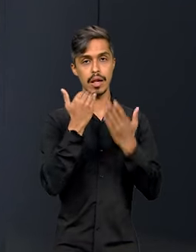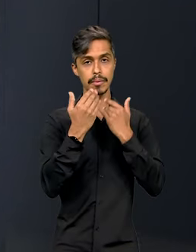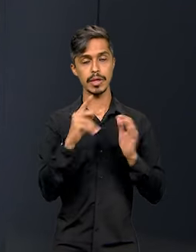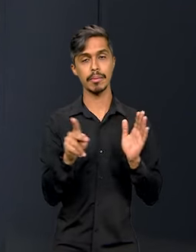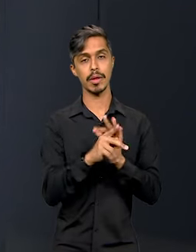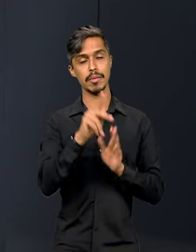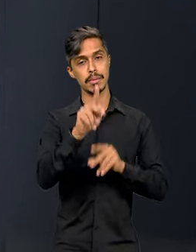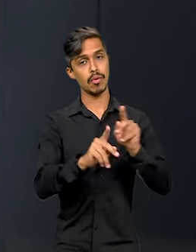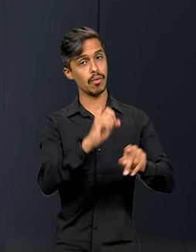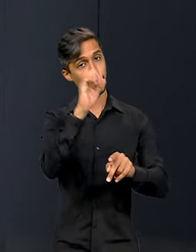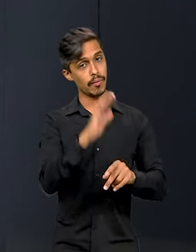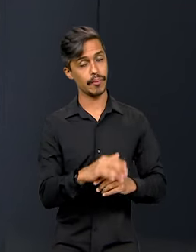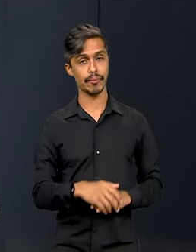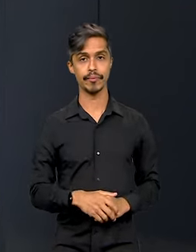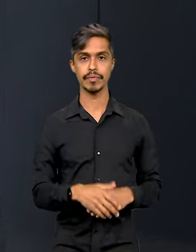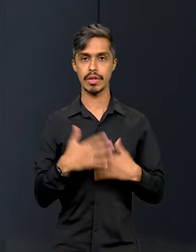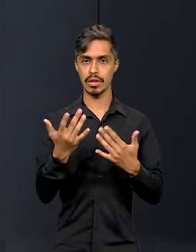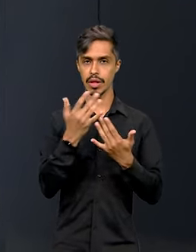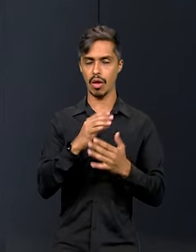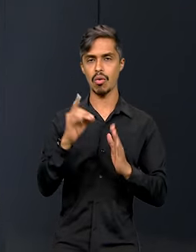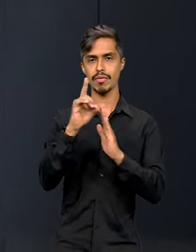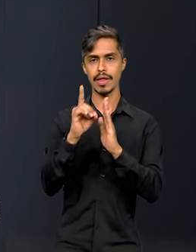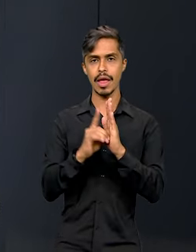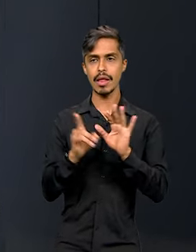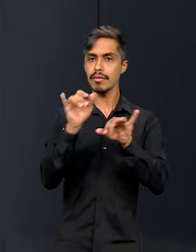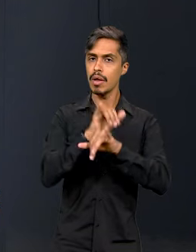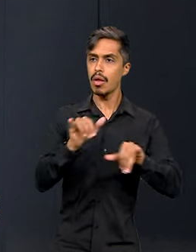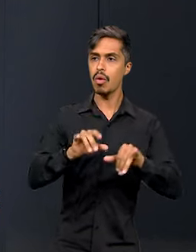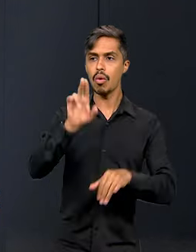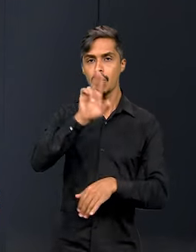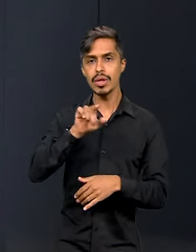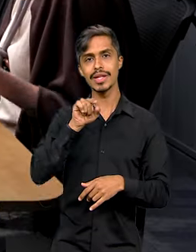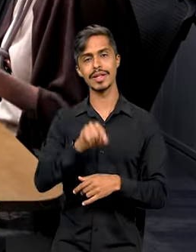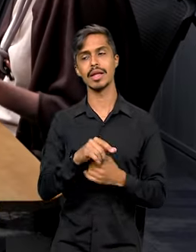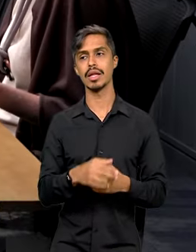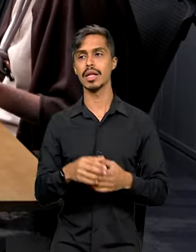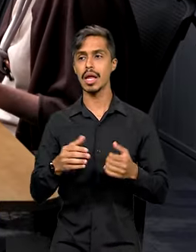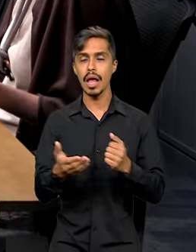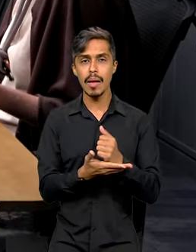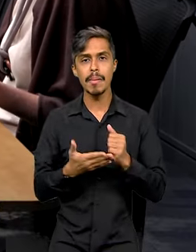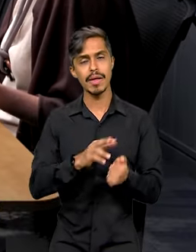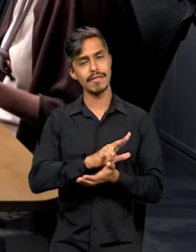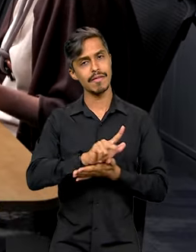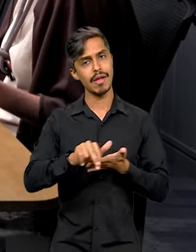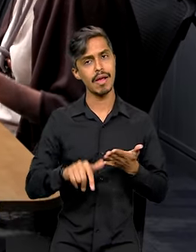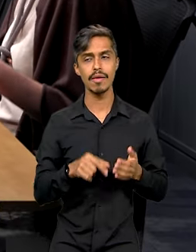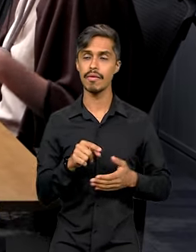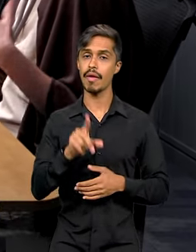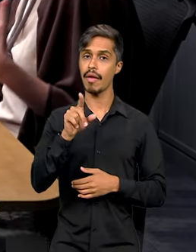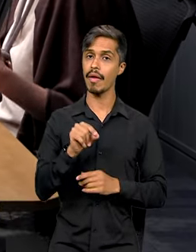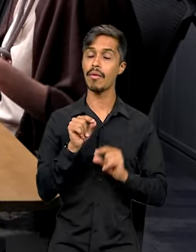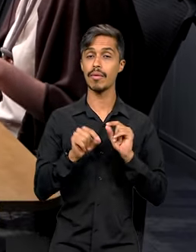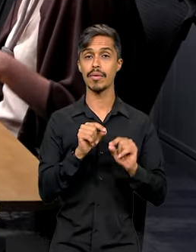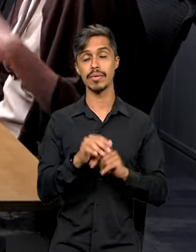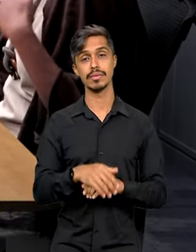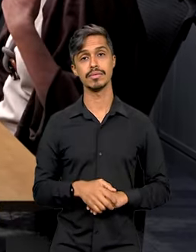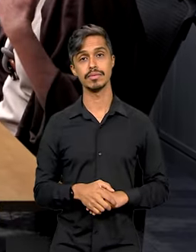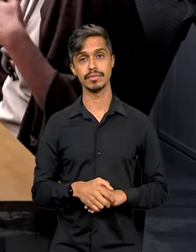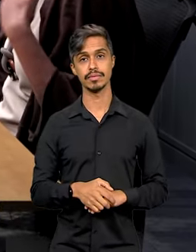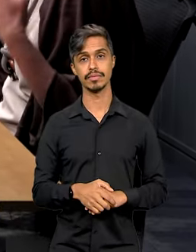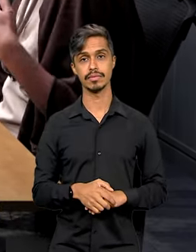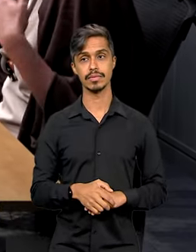brasileira e publicizar por meio do Decreto as bases do guia alimentar da população brasileira que são